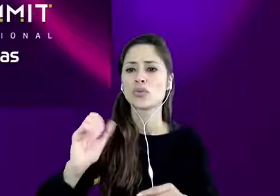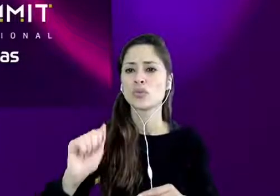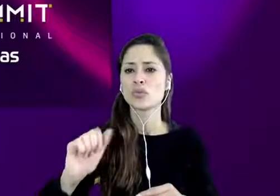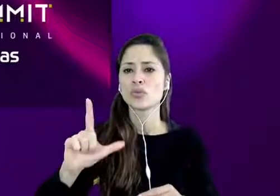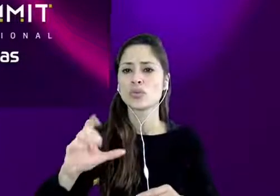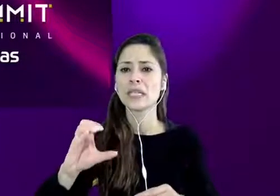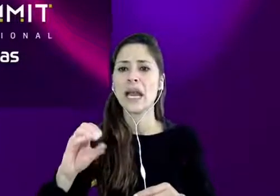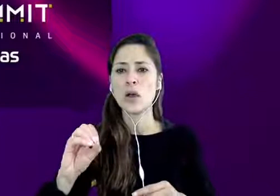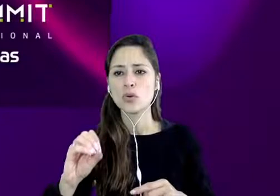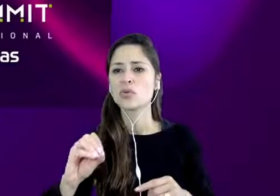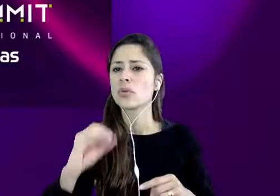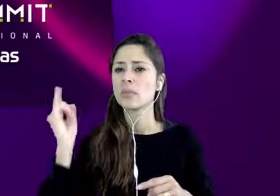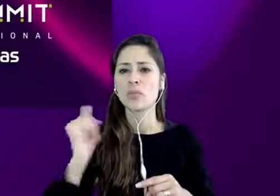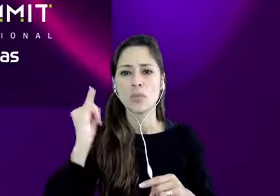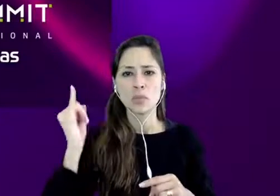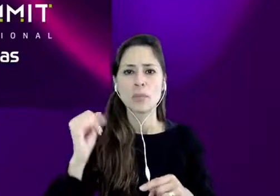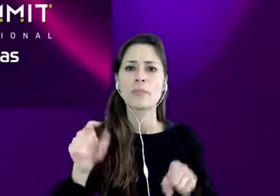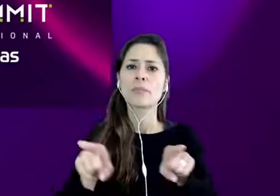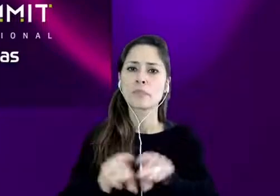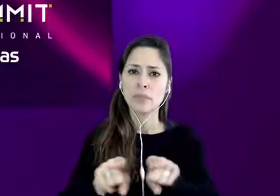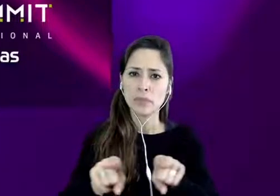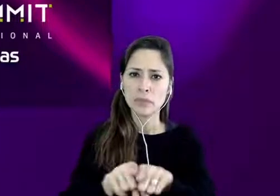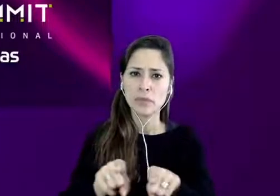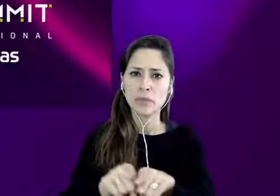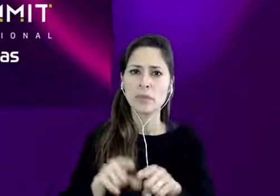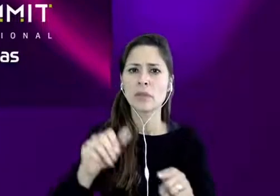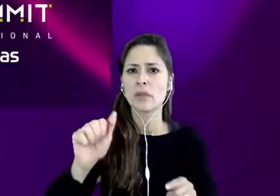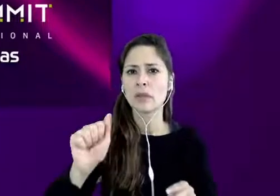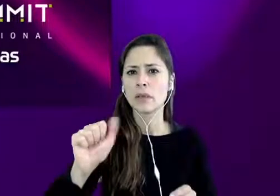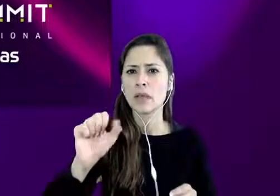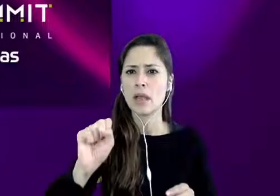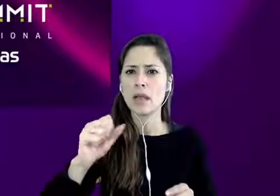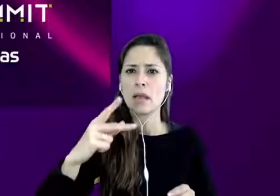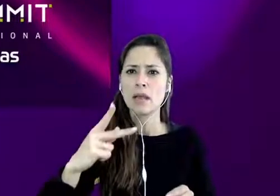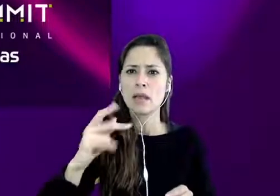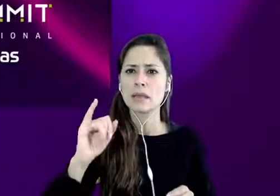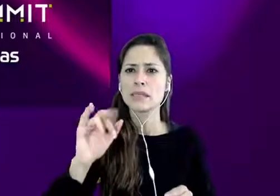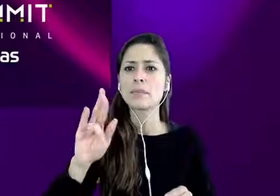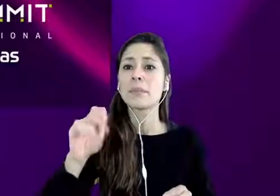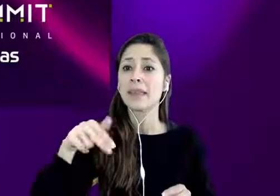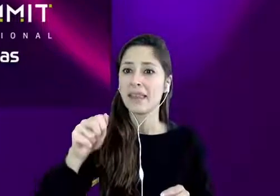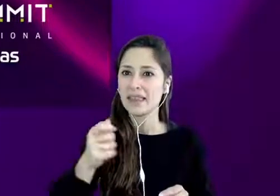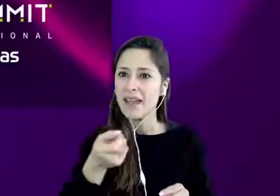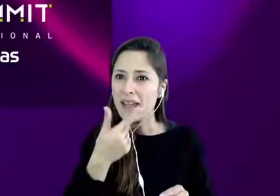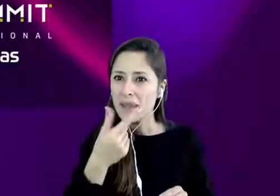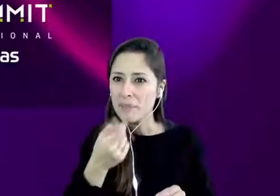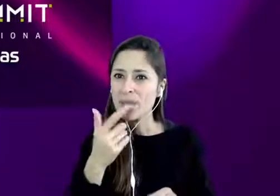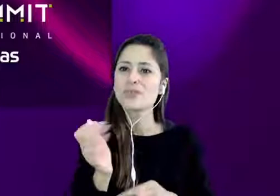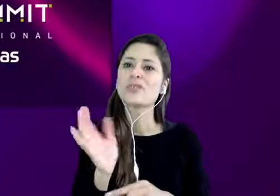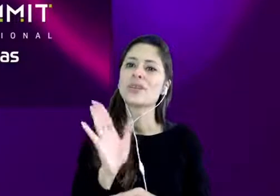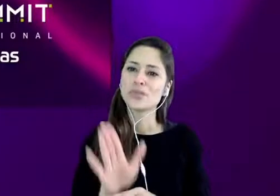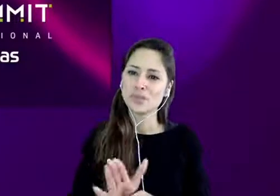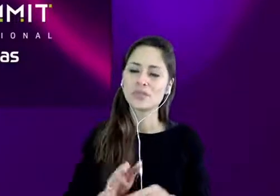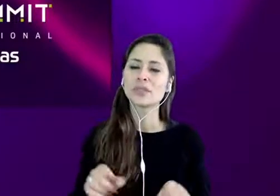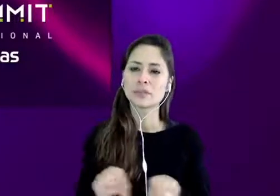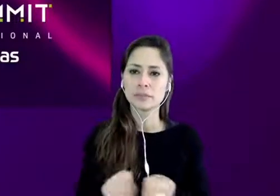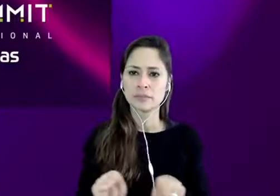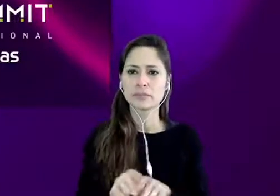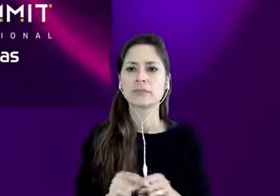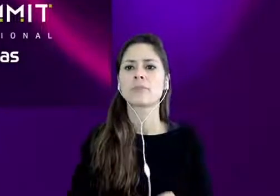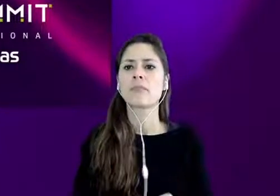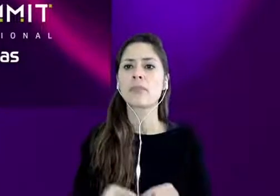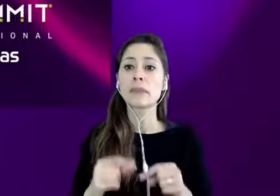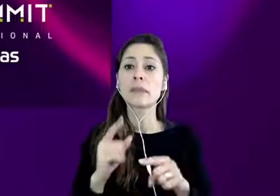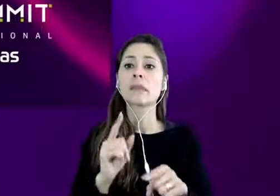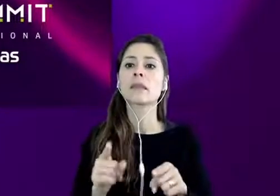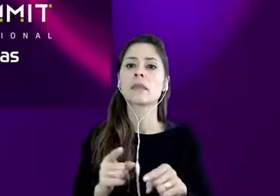ingesta. Aspirina também deve ser uma prescrição que deve fazer parte desse arsenal, e isso o mais cedo possível, por